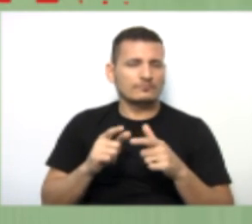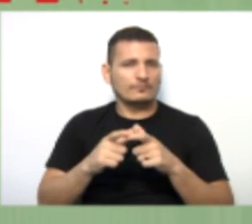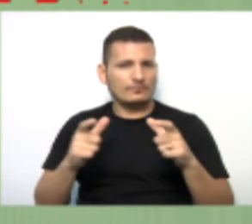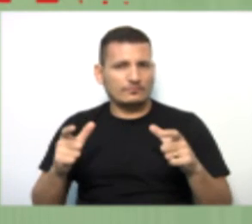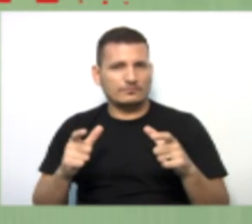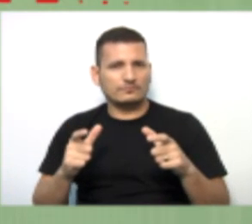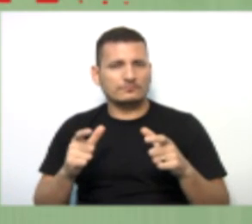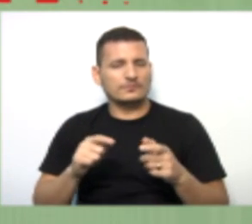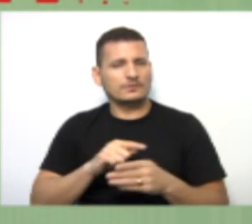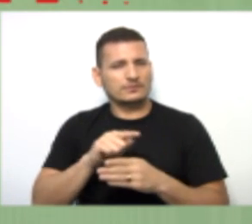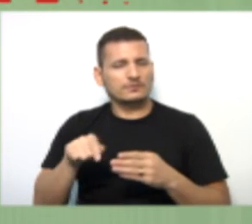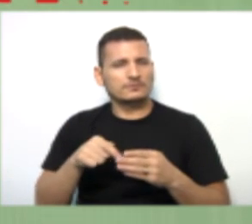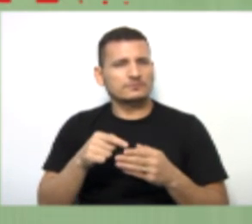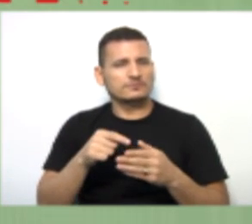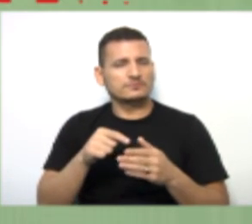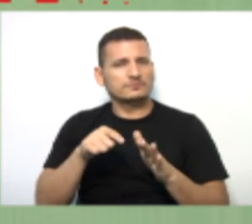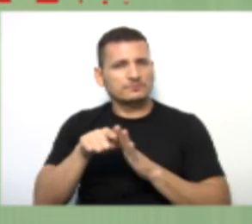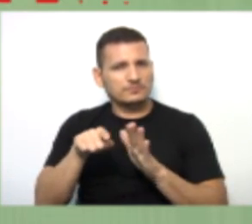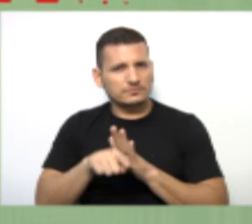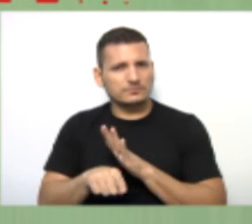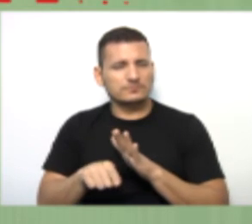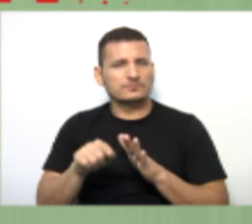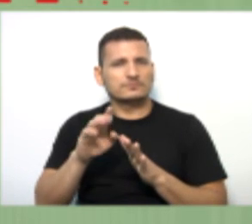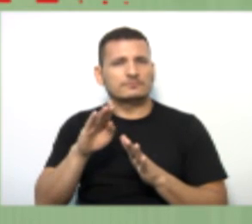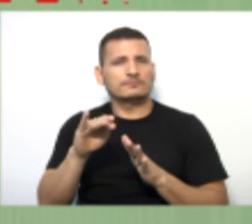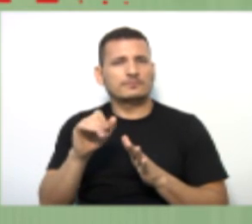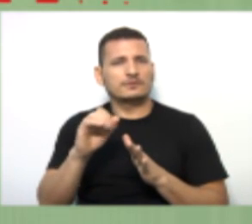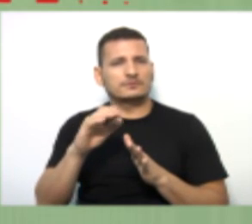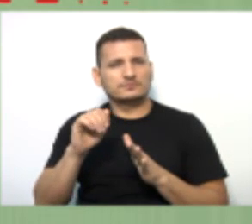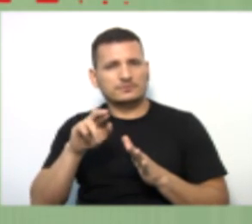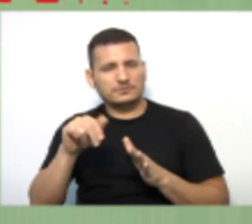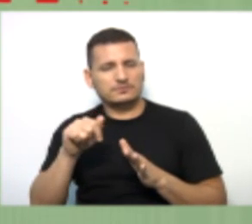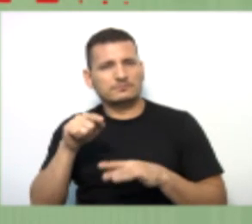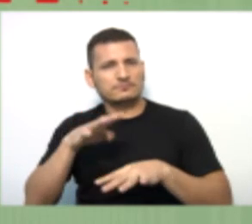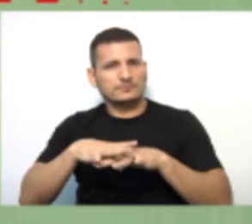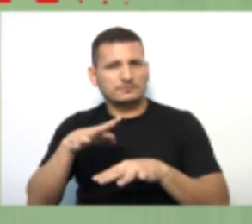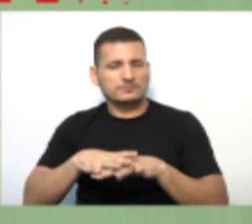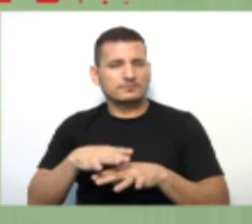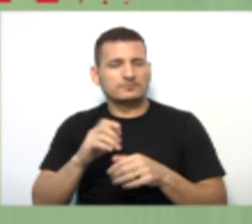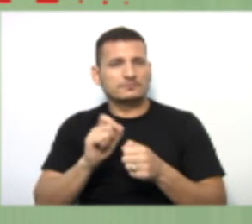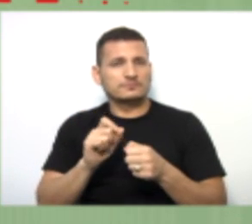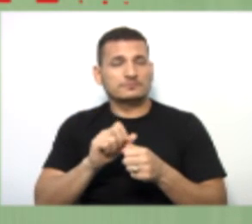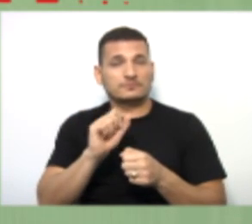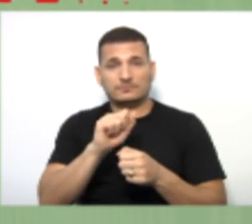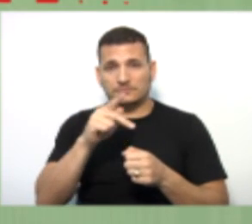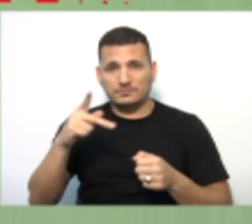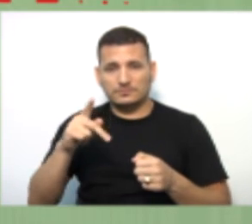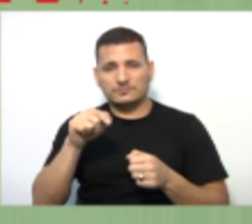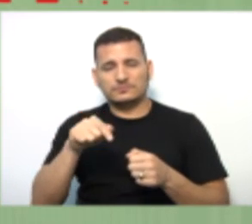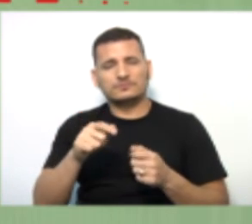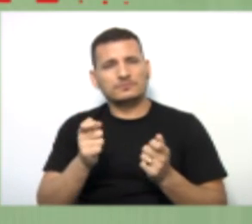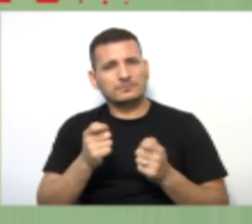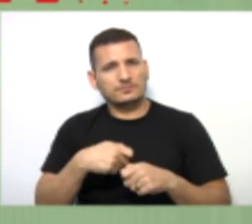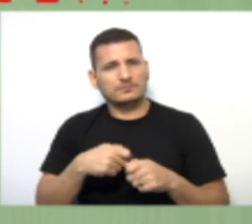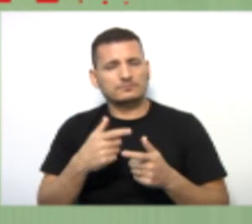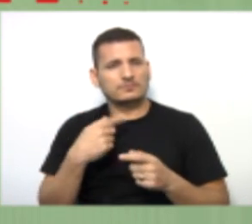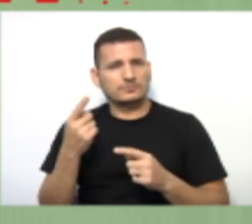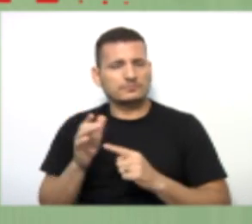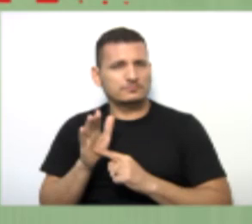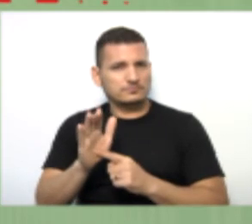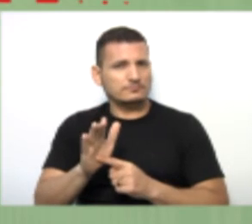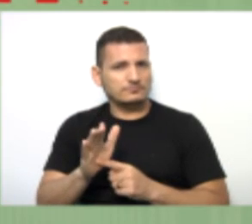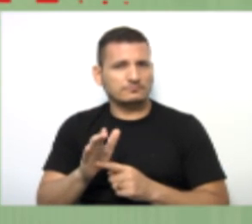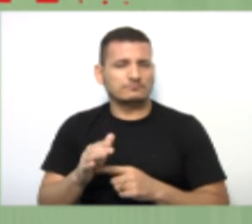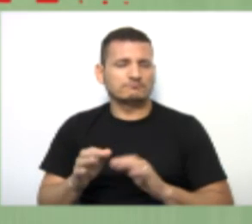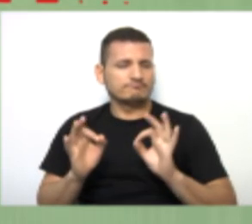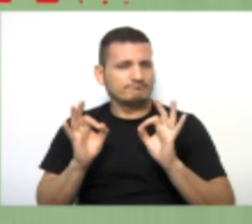maioria dessas questões de Bhaskara, essas questões básicas matemáticas, fazer um aplicativo que consiga trazer isso para mim e eu apresentar?